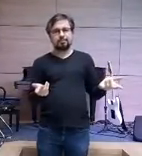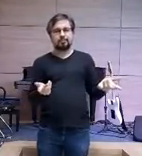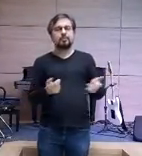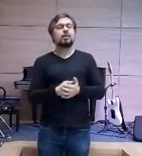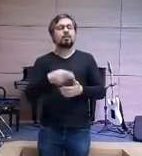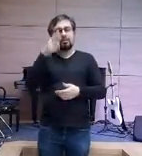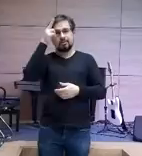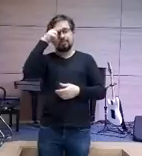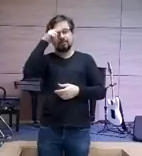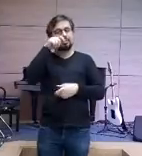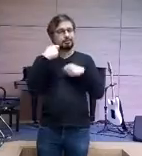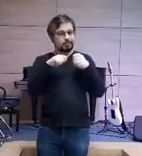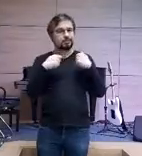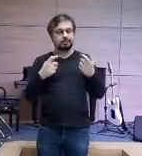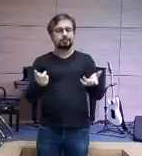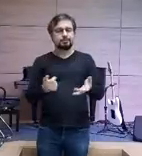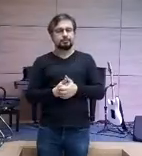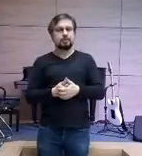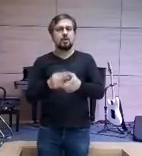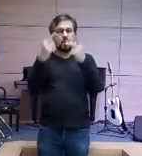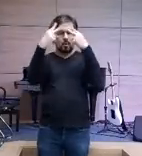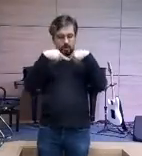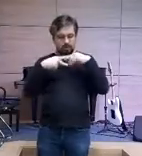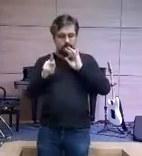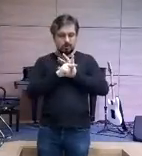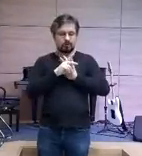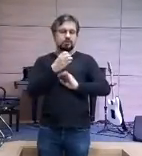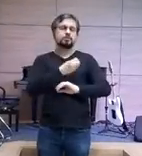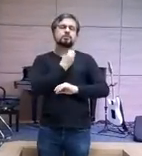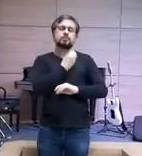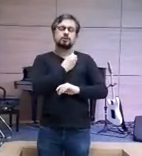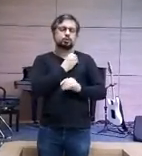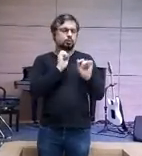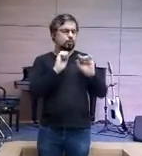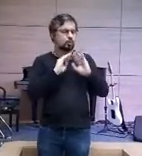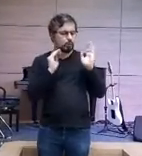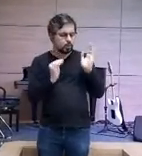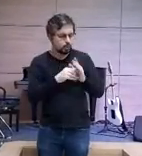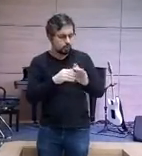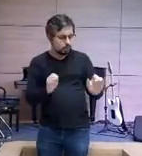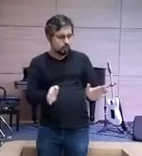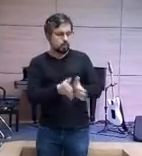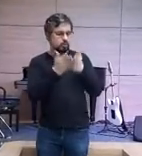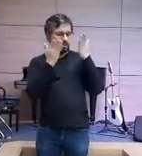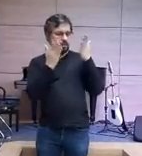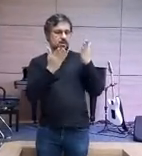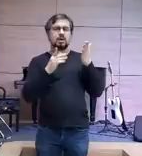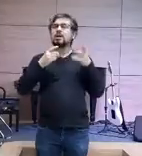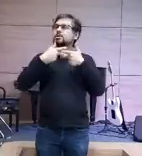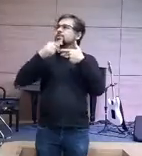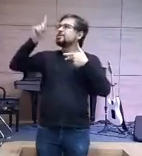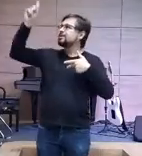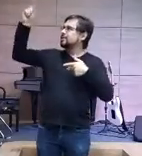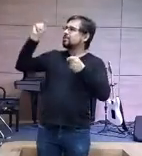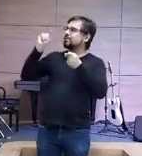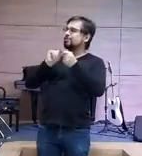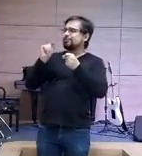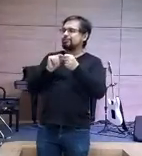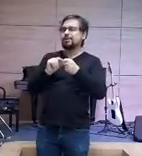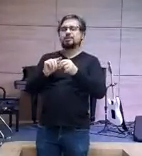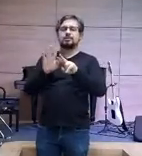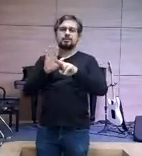e lembre-se disso Olha para sua vida e veja tantas maravilhas que Deus providenciou para sua